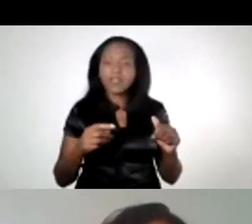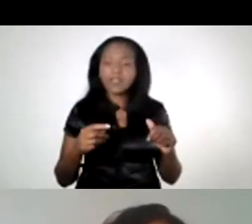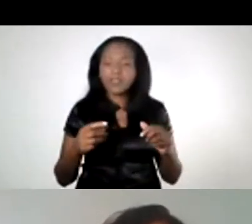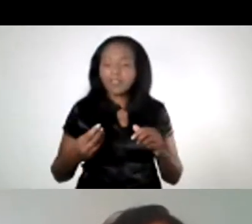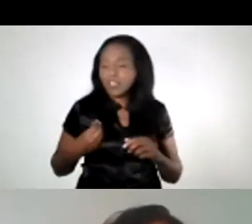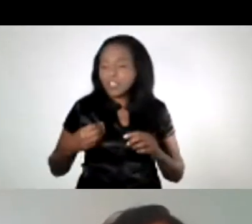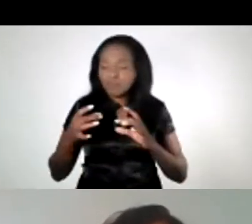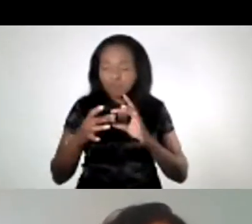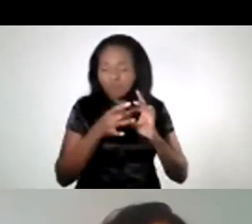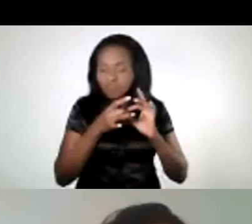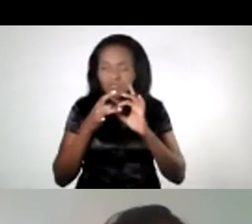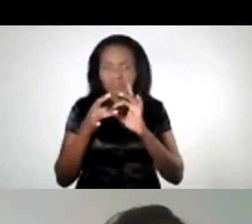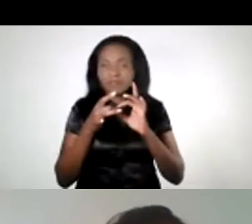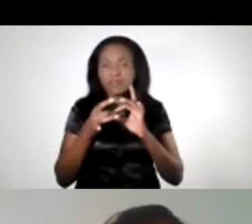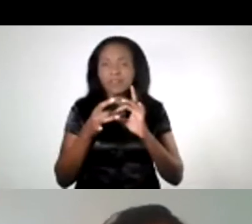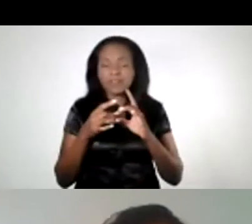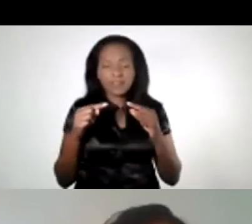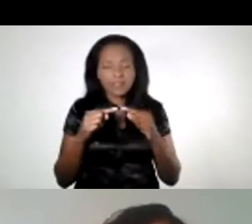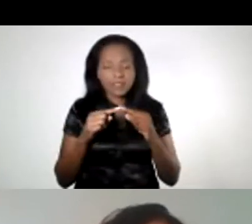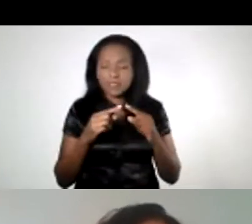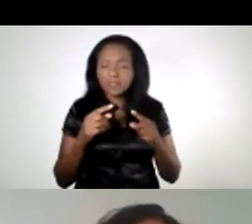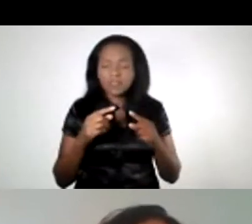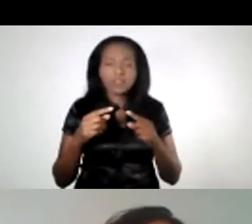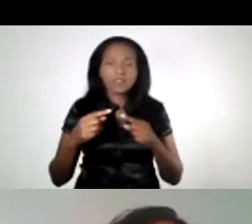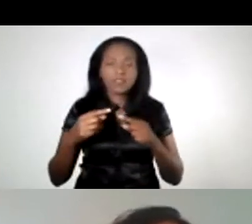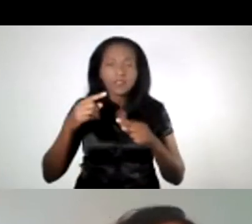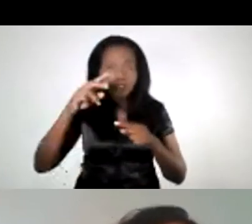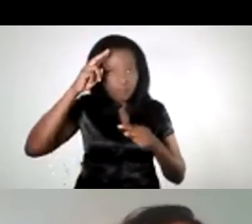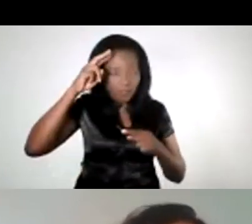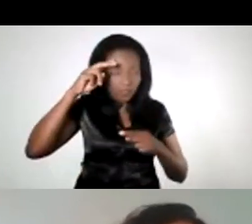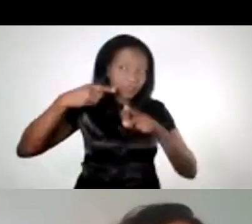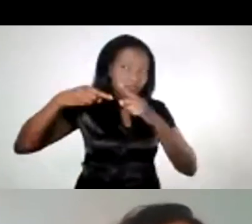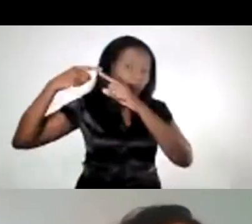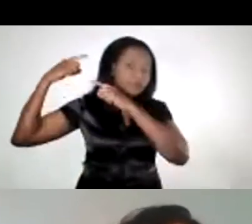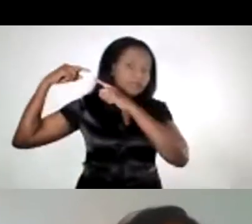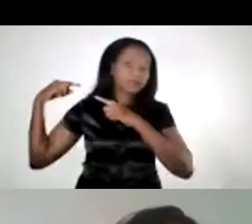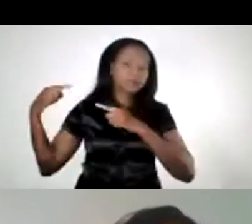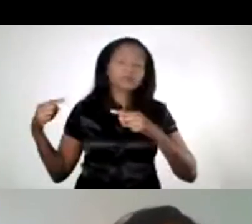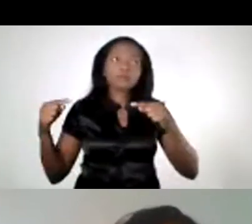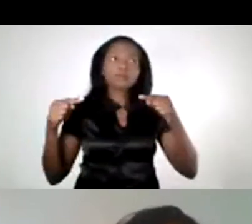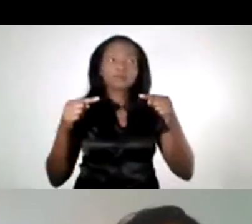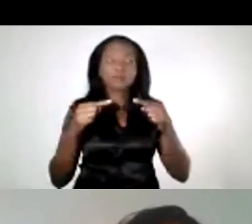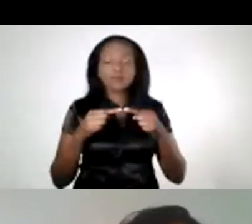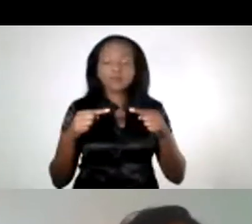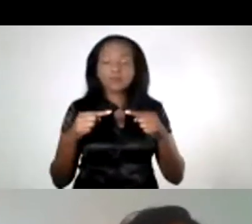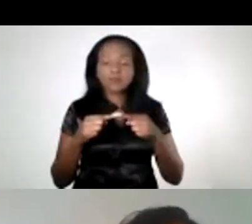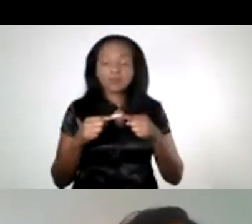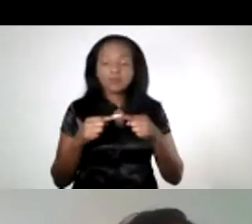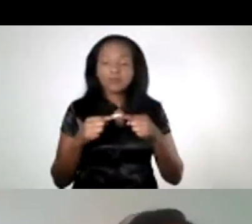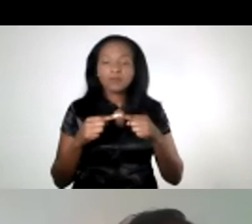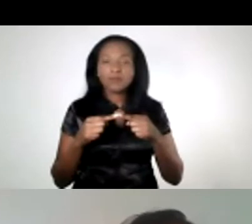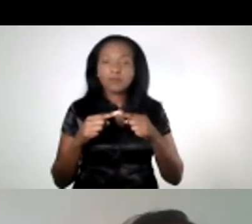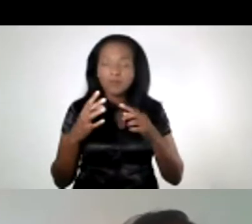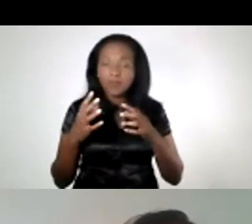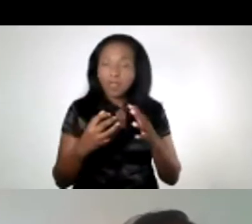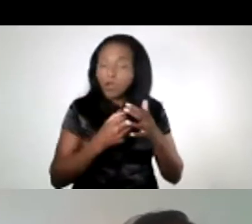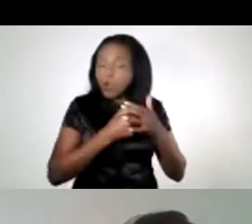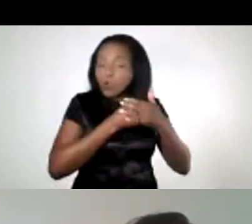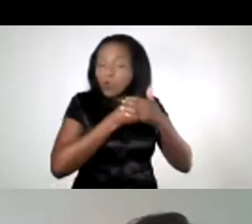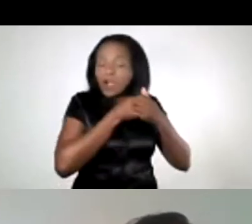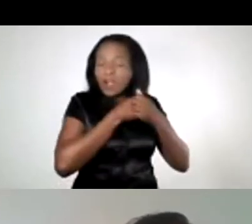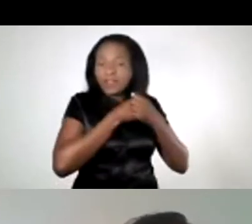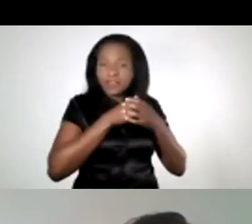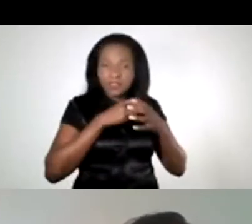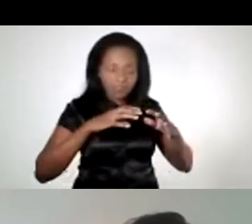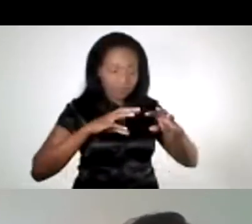também é uma conexão ancestral no sentido de que nos resgata com a Mãe